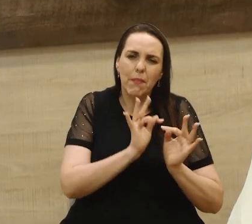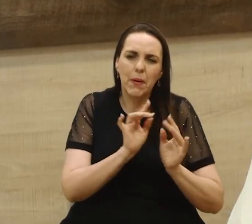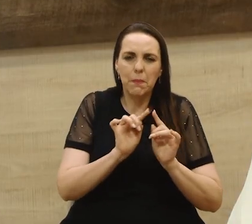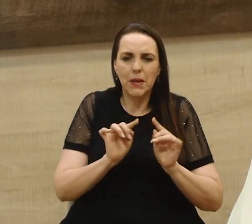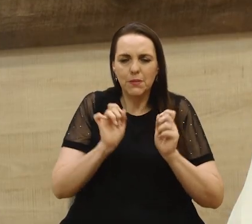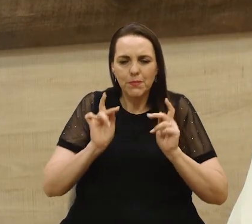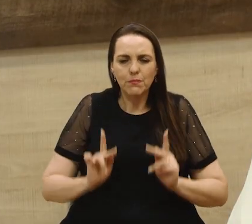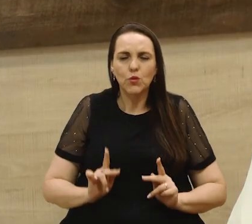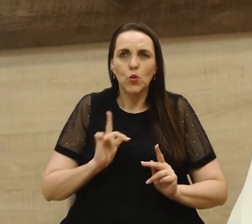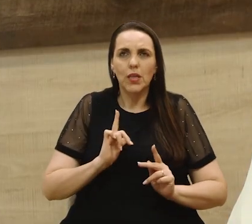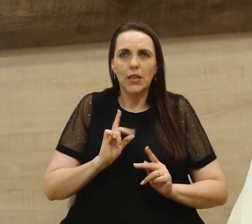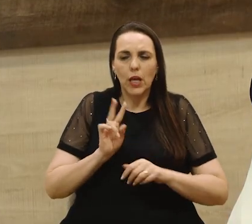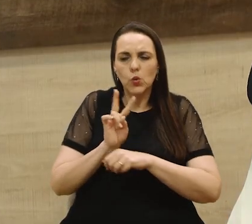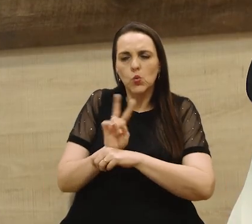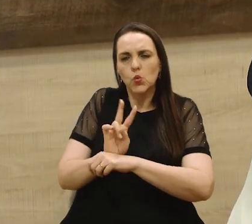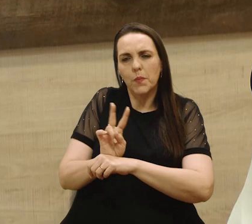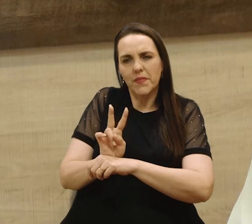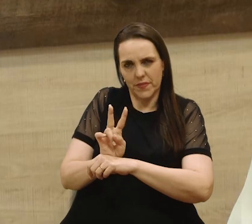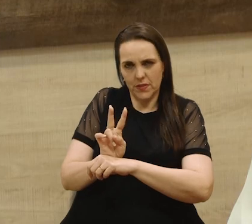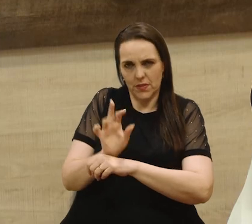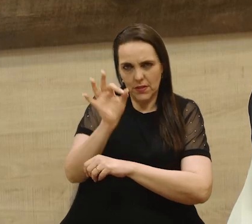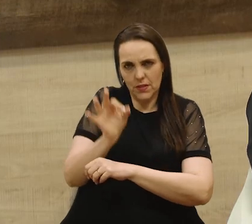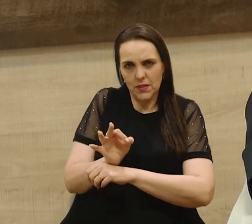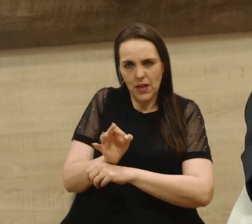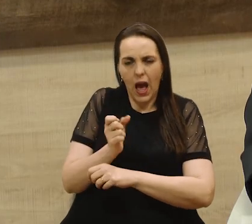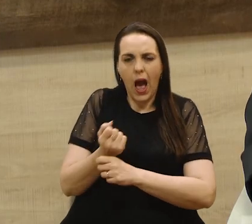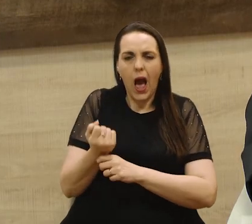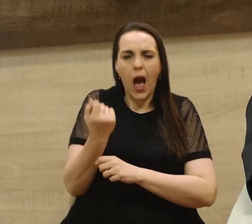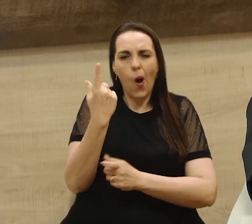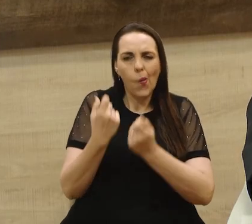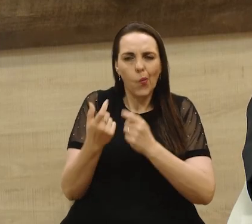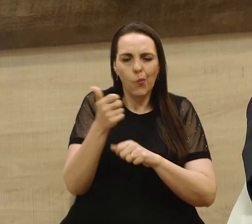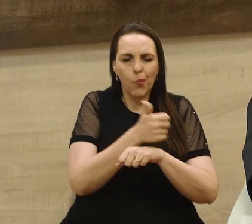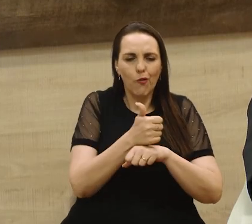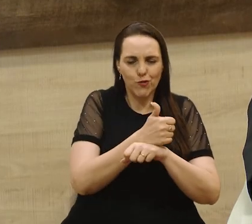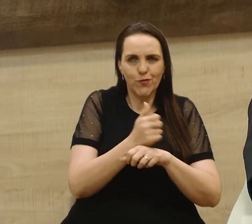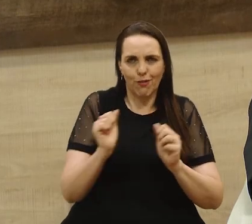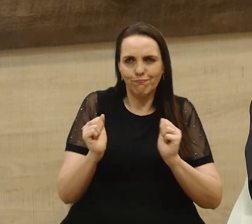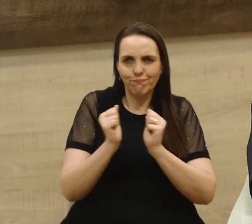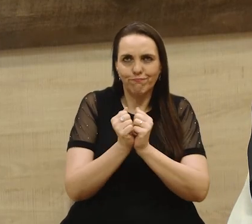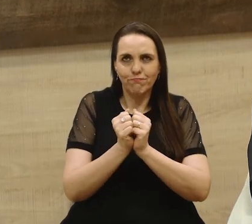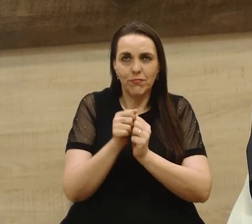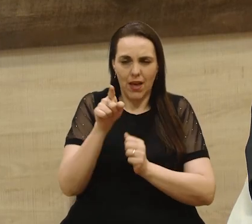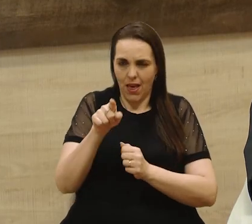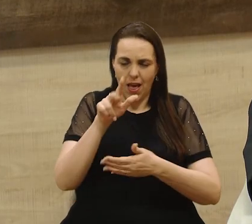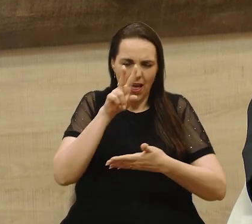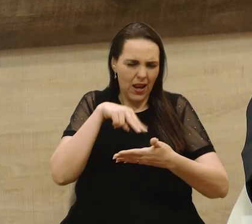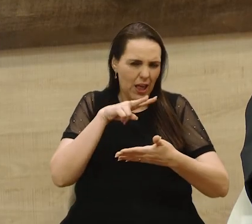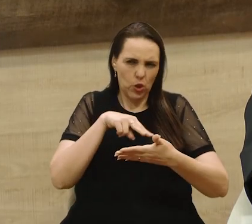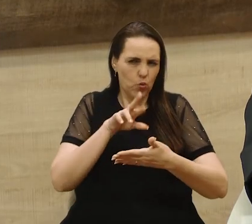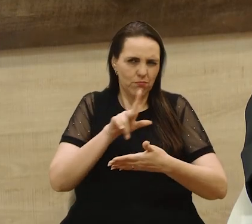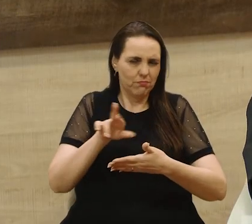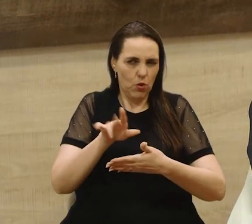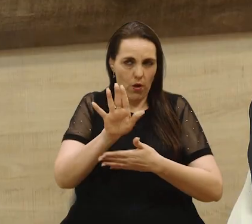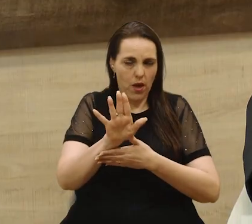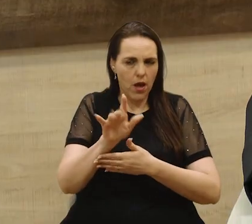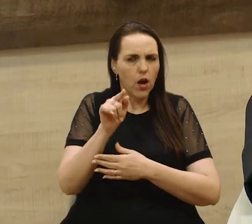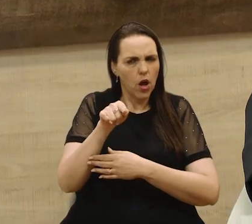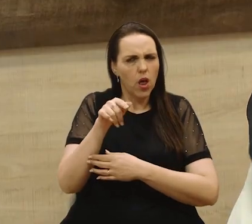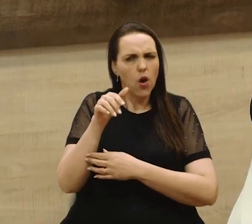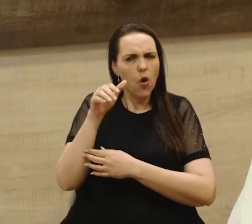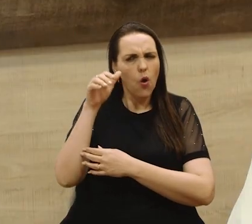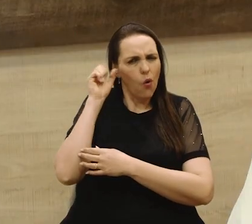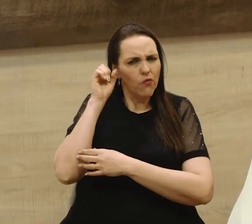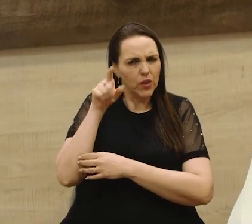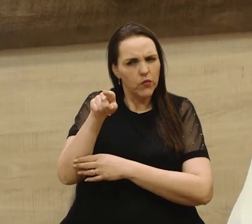está sob supervisão de algum profissional. Agora até não foi no caso na leitura, mas agora te